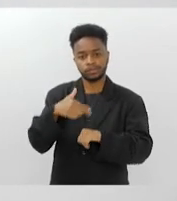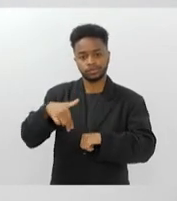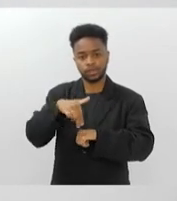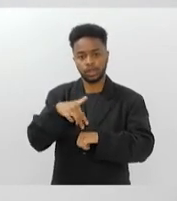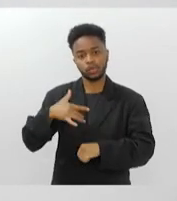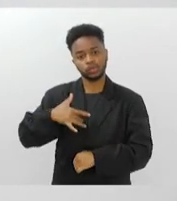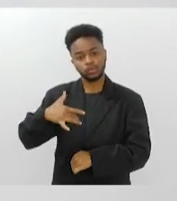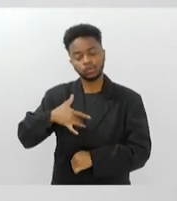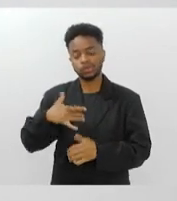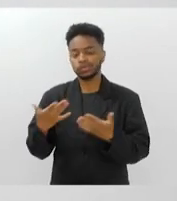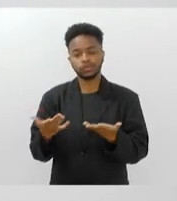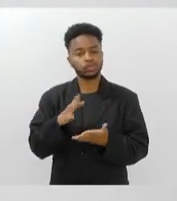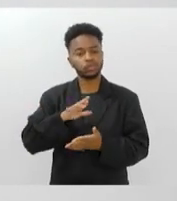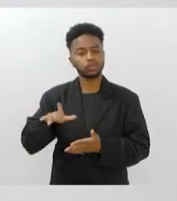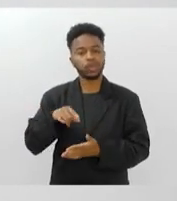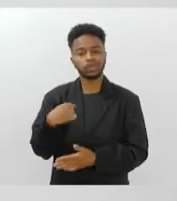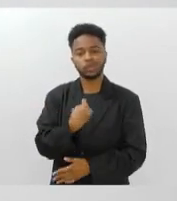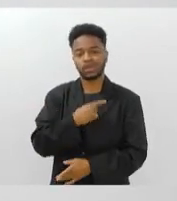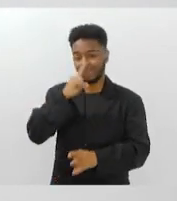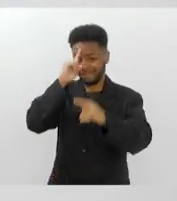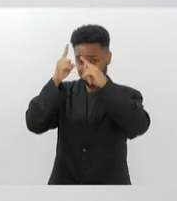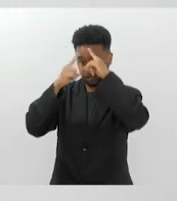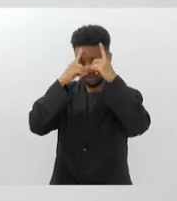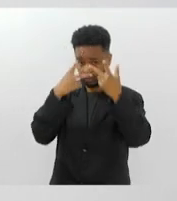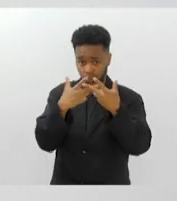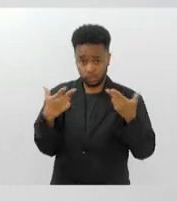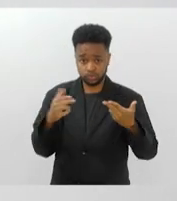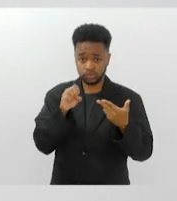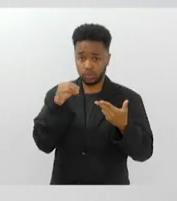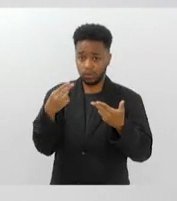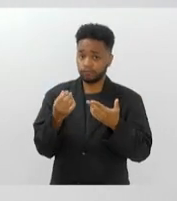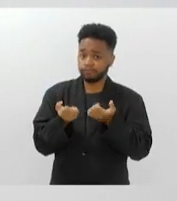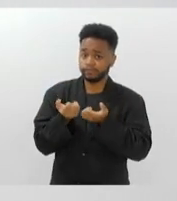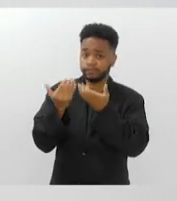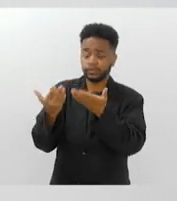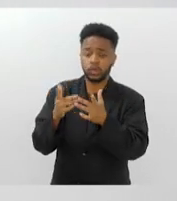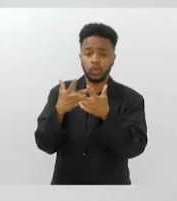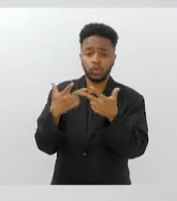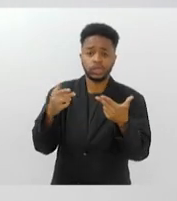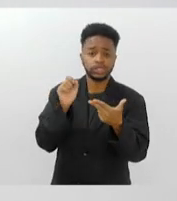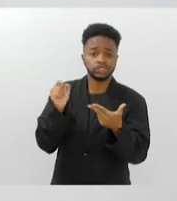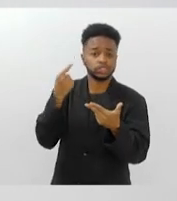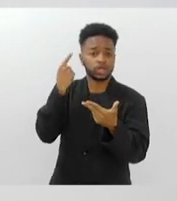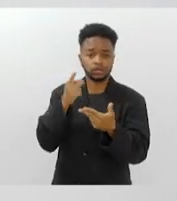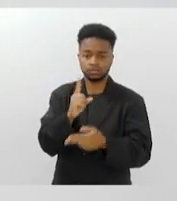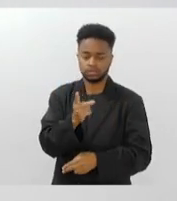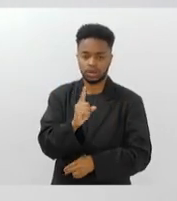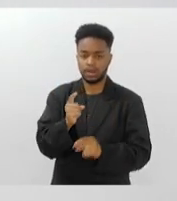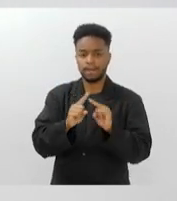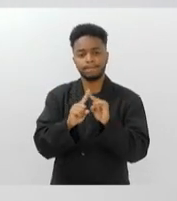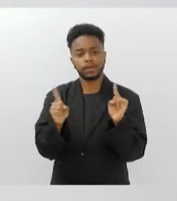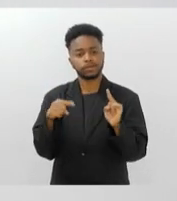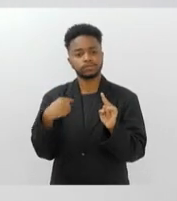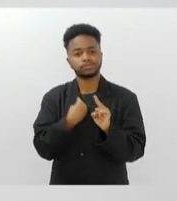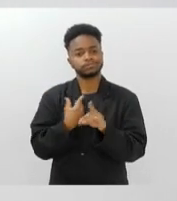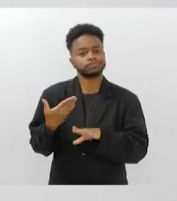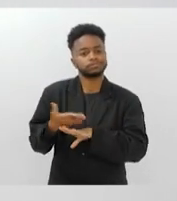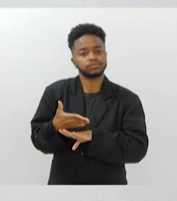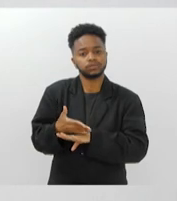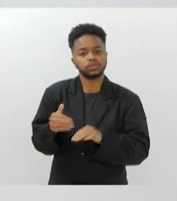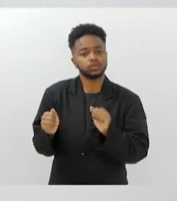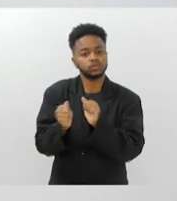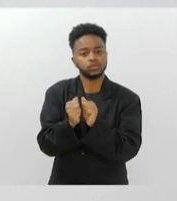estratégias a gente não tá inventando a roda nem tá ofertando algo estranho ou a lei ou processo né nós fazemos parte do